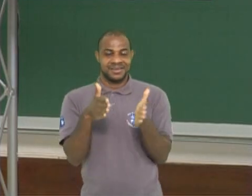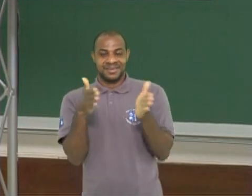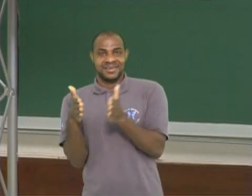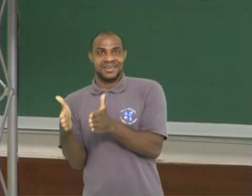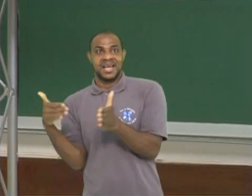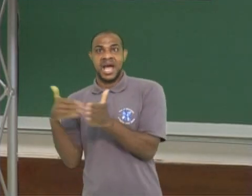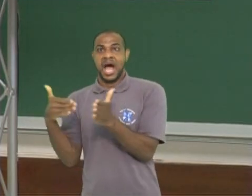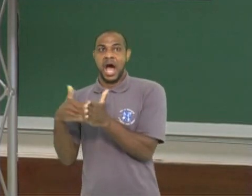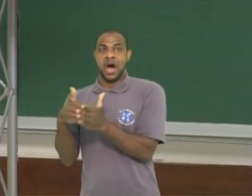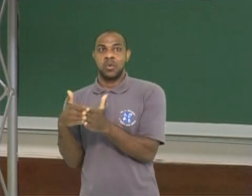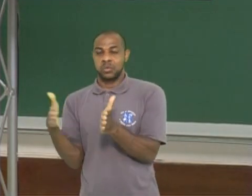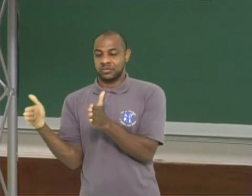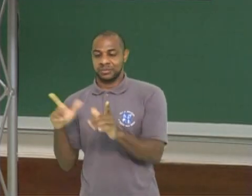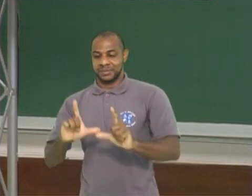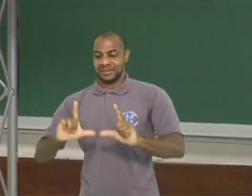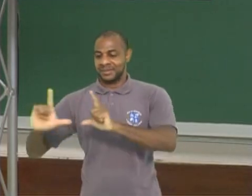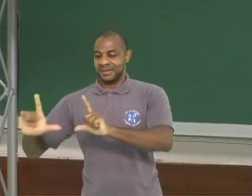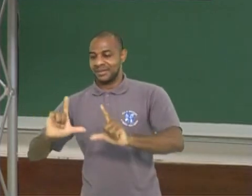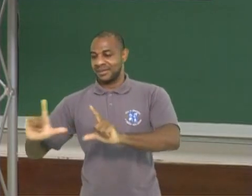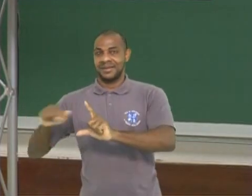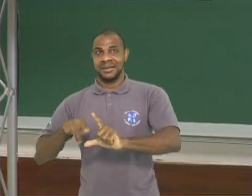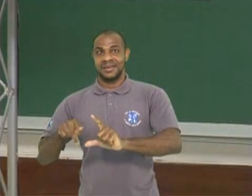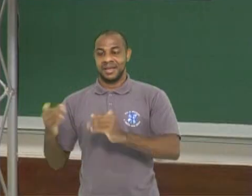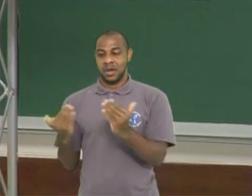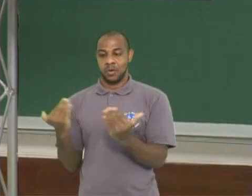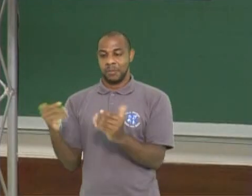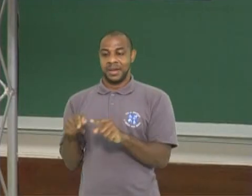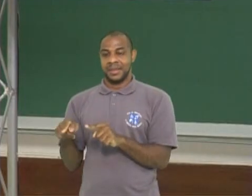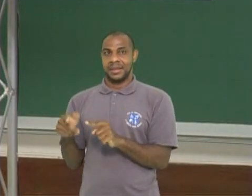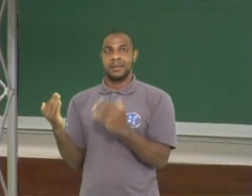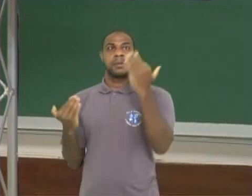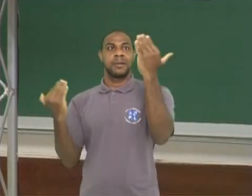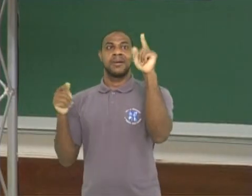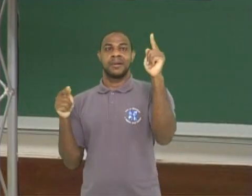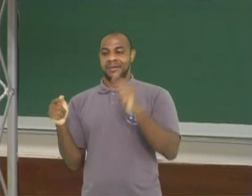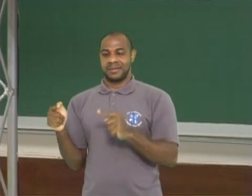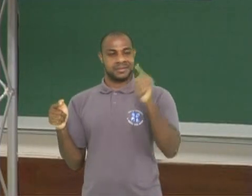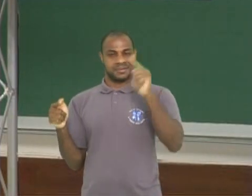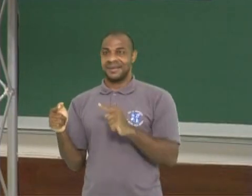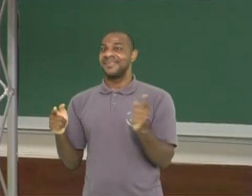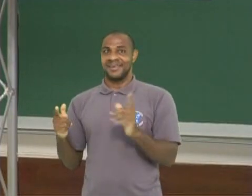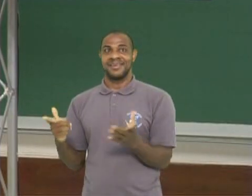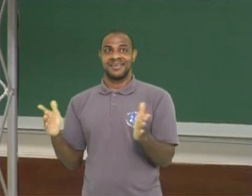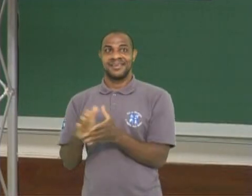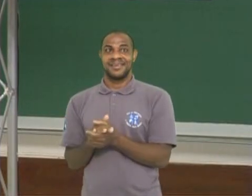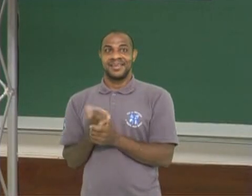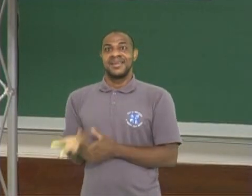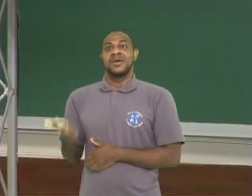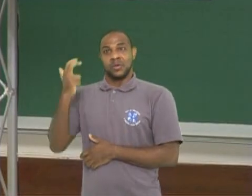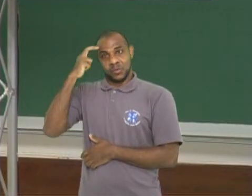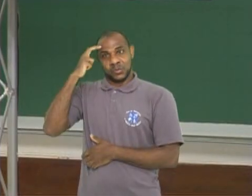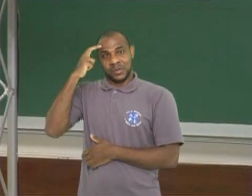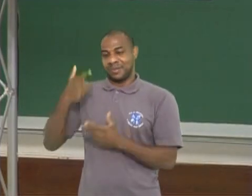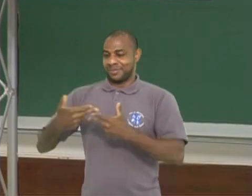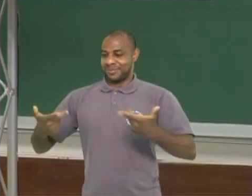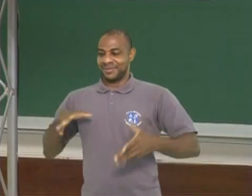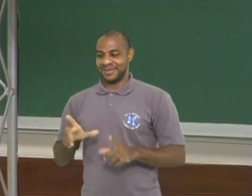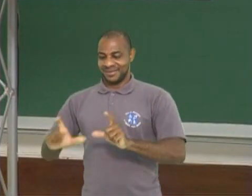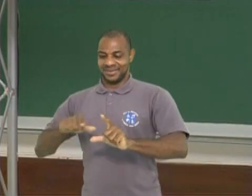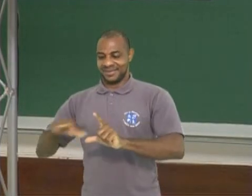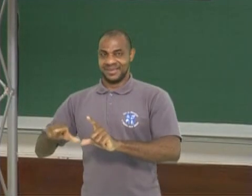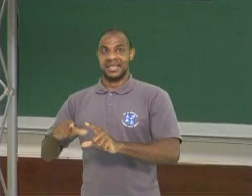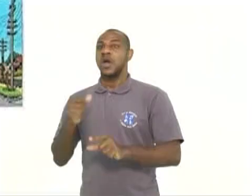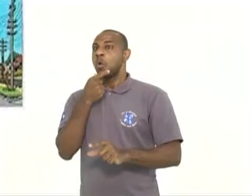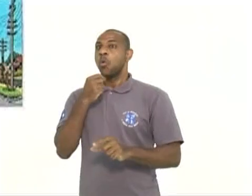últimas imagens dessa fotografia, a gente pode ver presente os elementos culturais. Então, eles